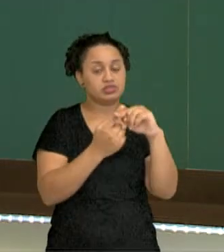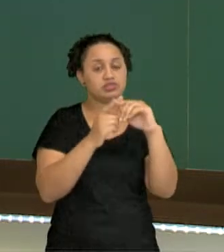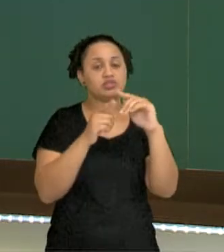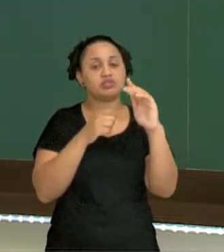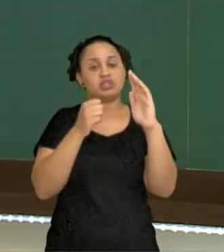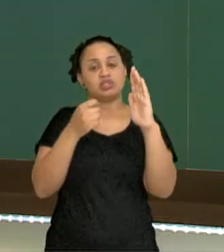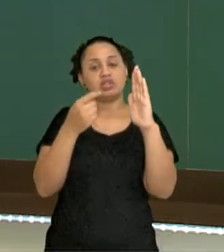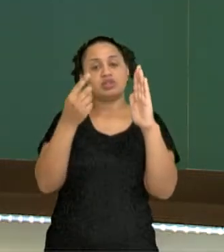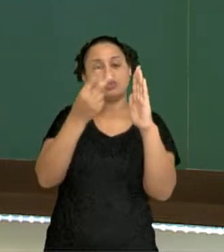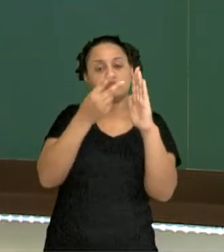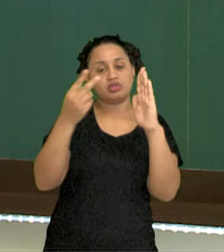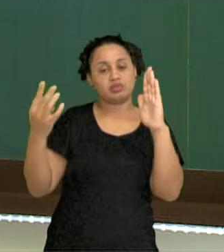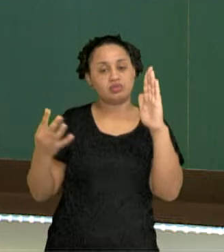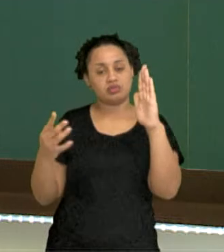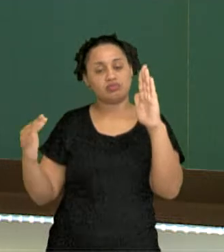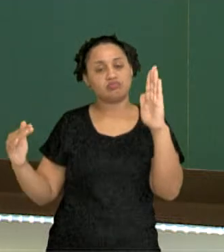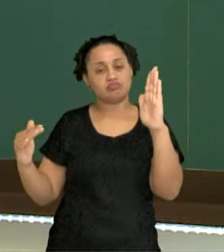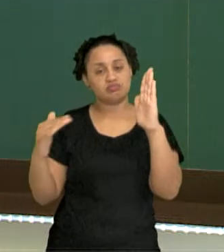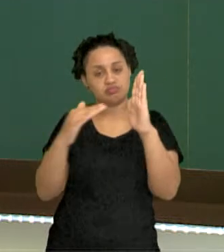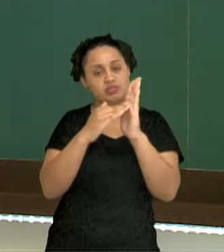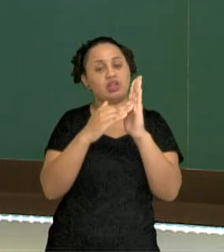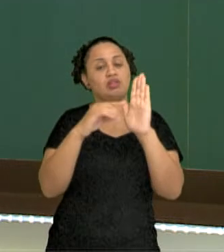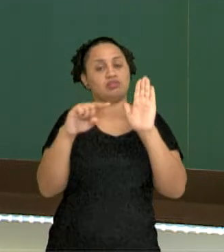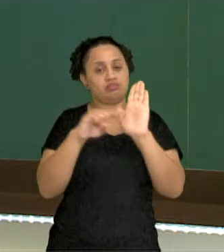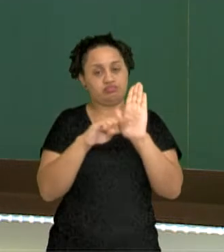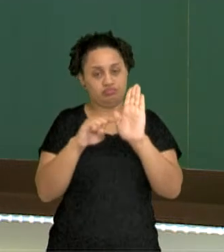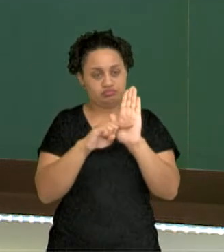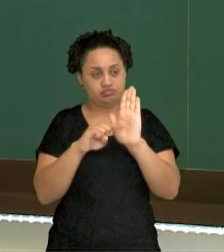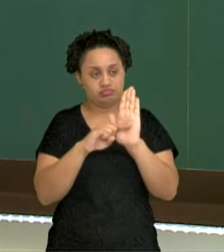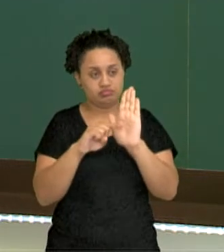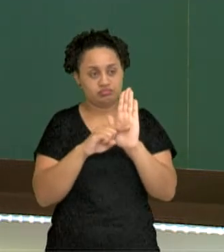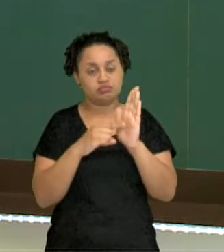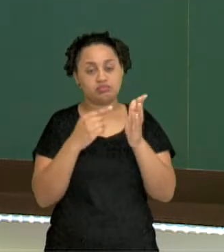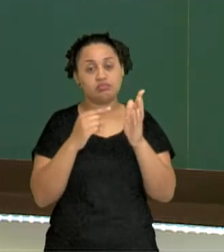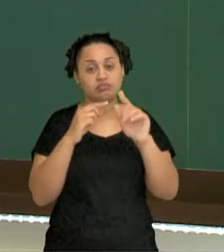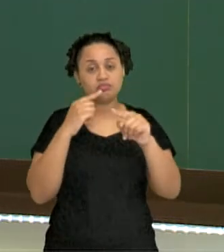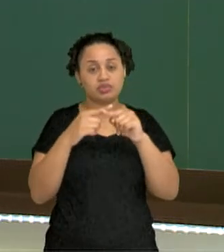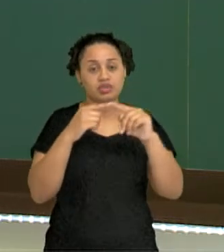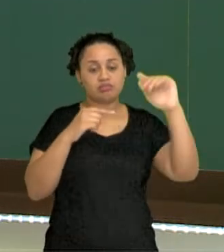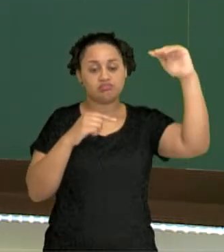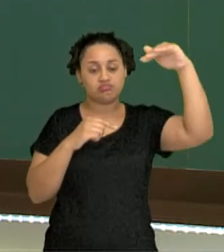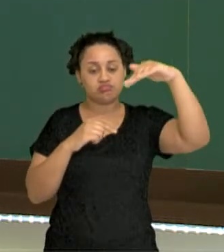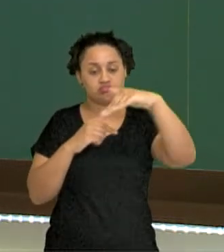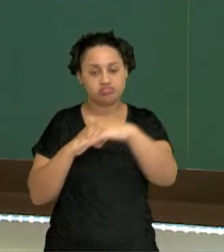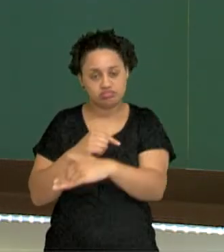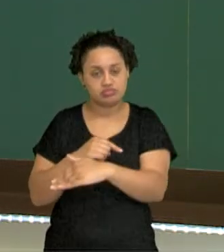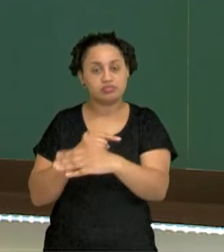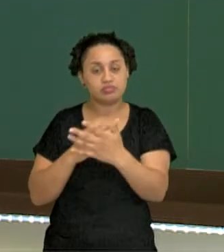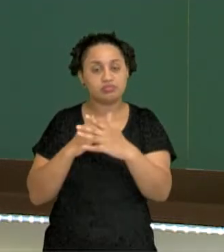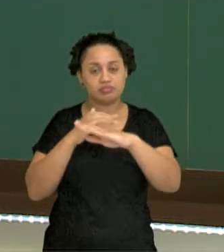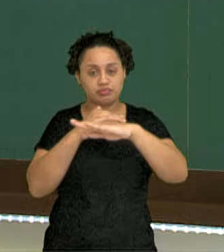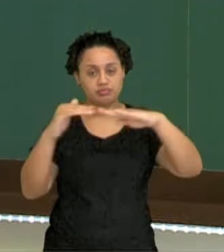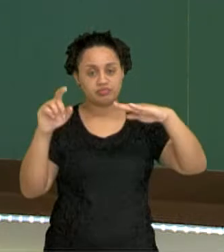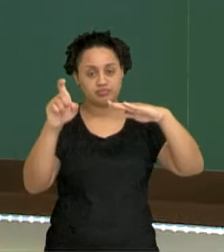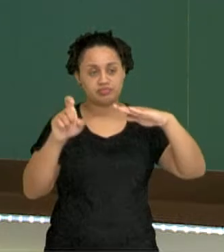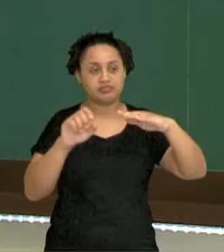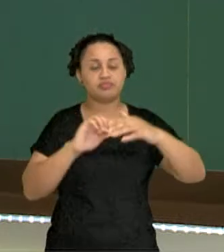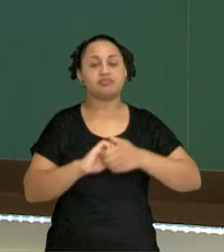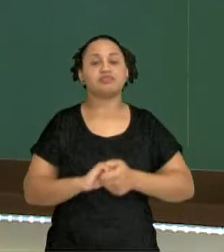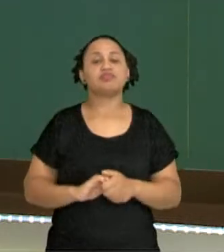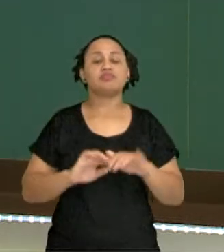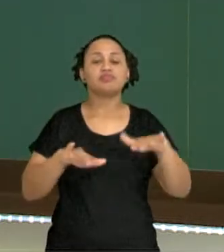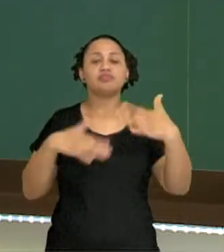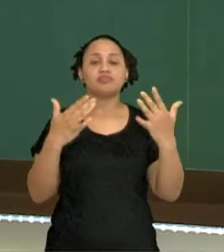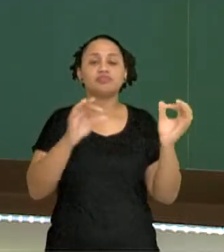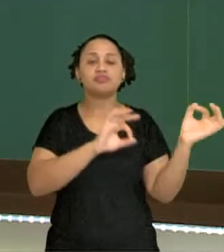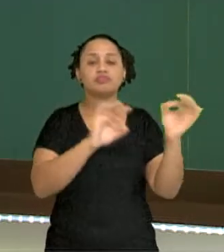estão no segundo e quarto quadrante têm a tangente negativas, pois estão abaixo dessa reta. certo?